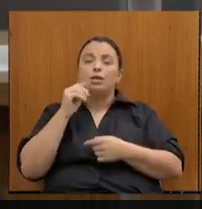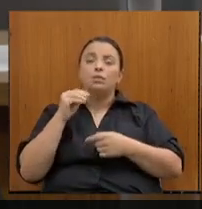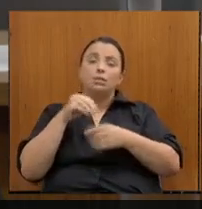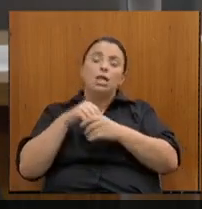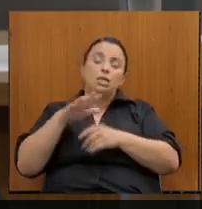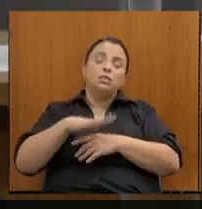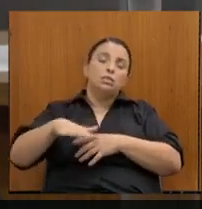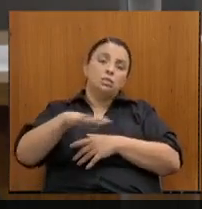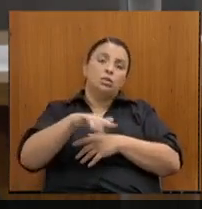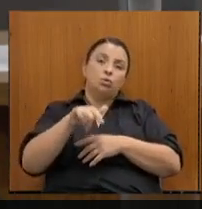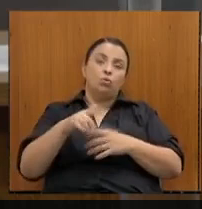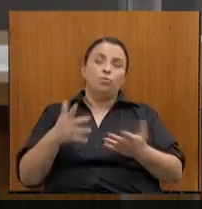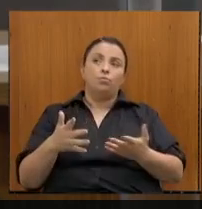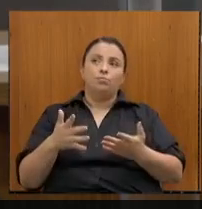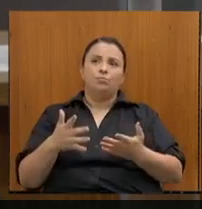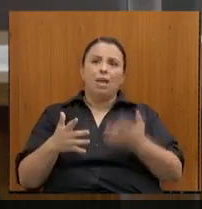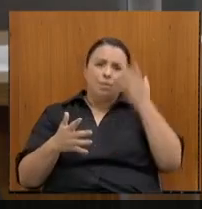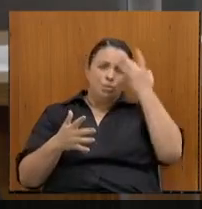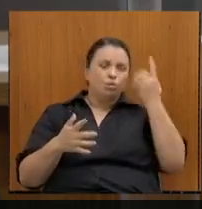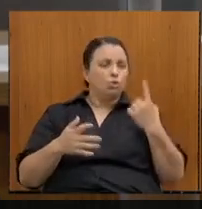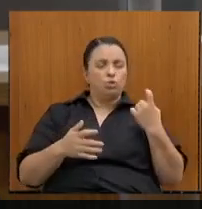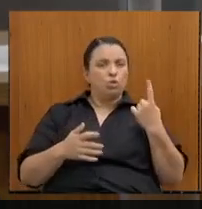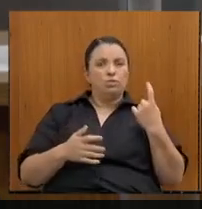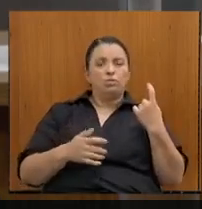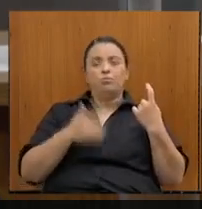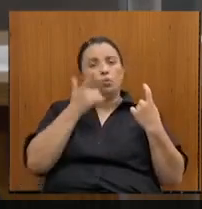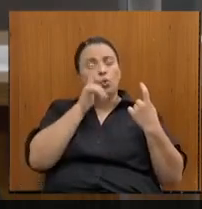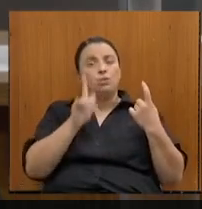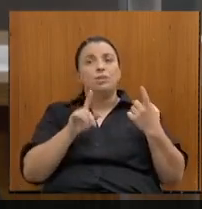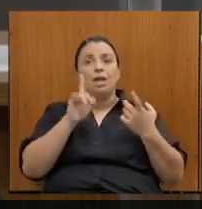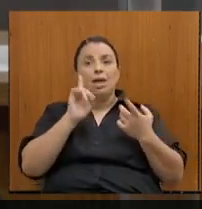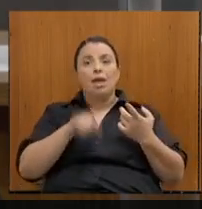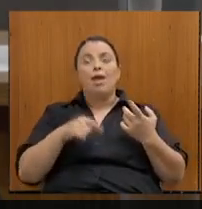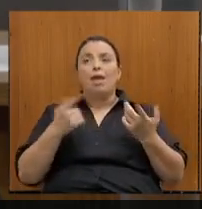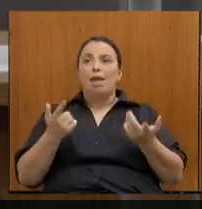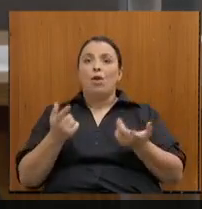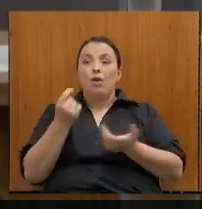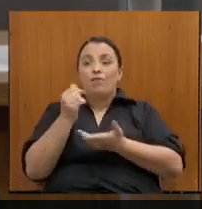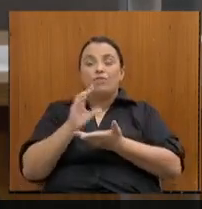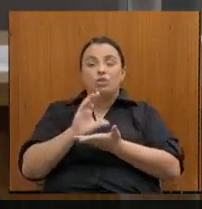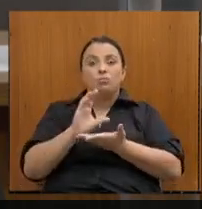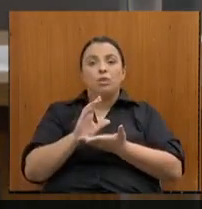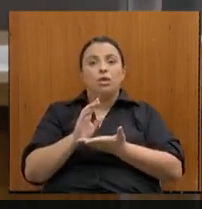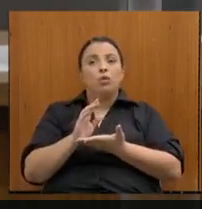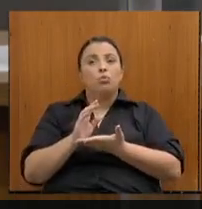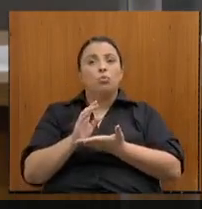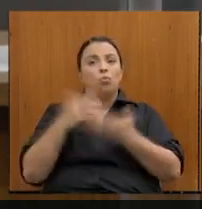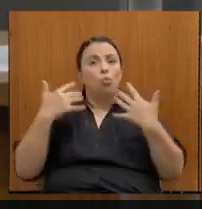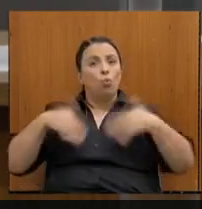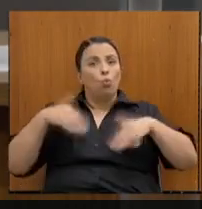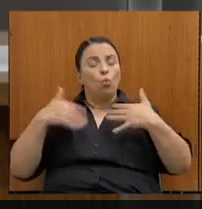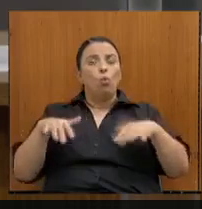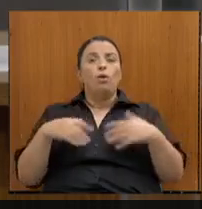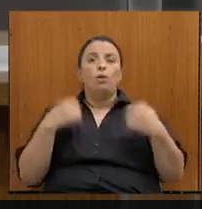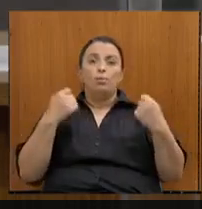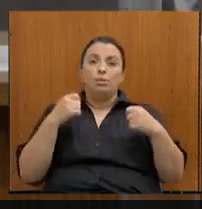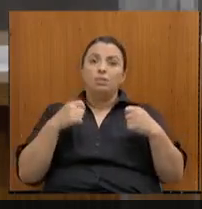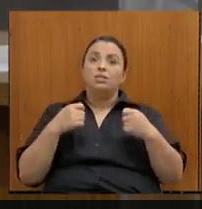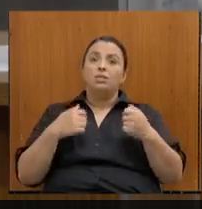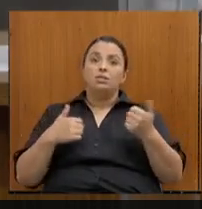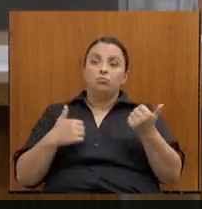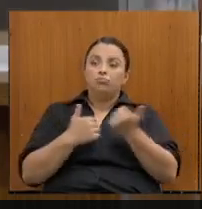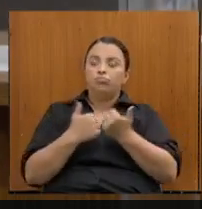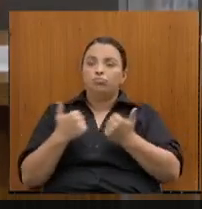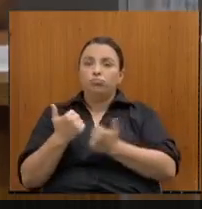são investimentos Realmente relevantes são plantas grandes e demanda se muito de atuação em conjunto